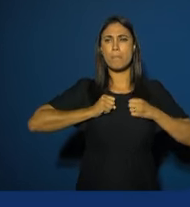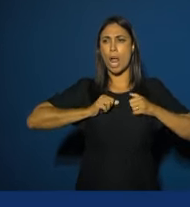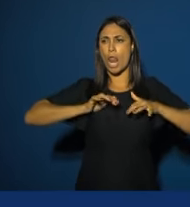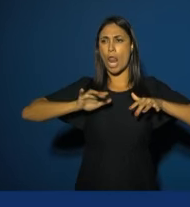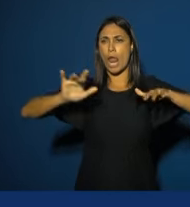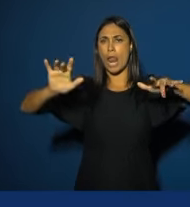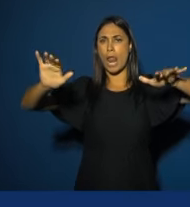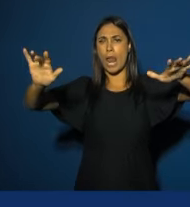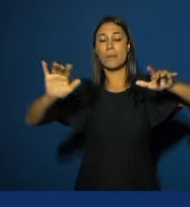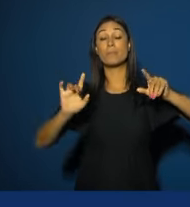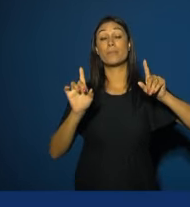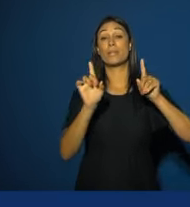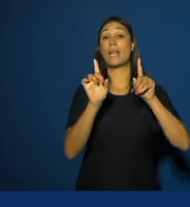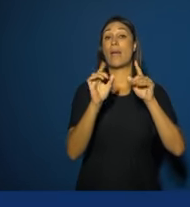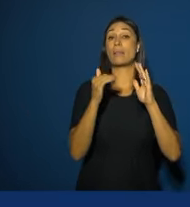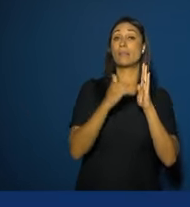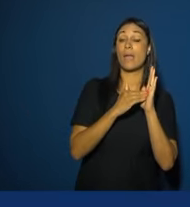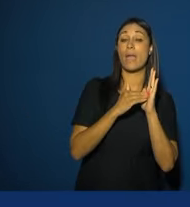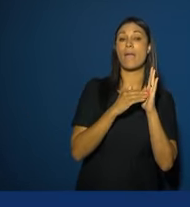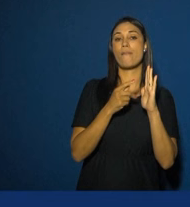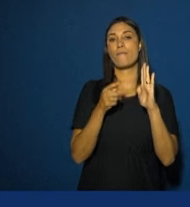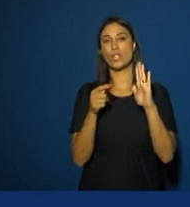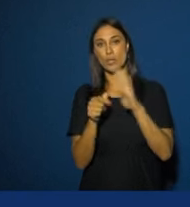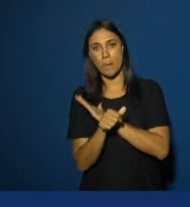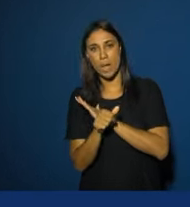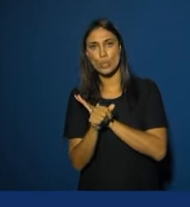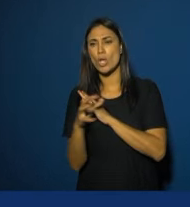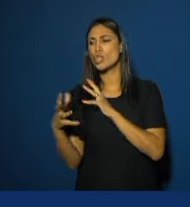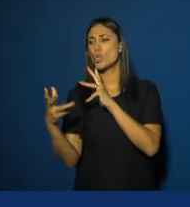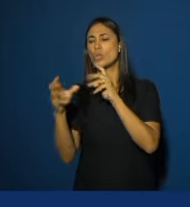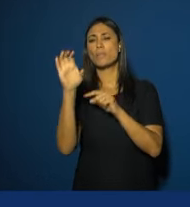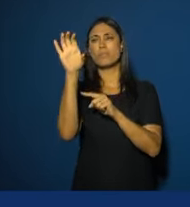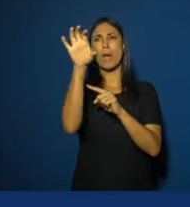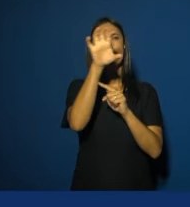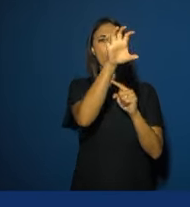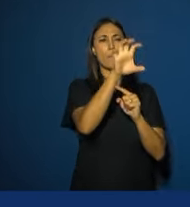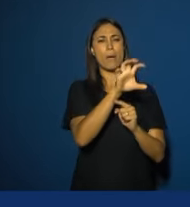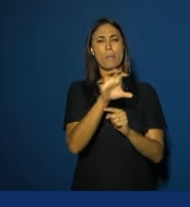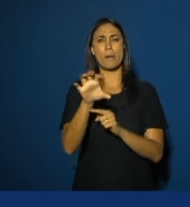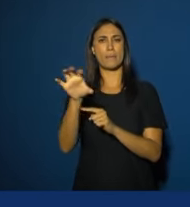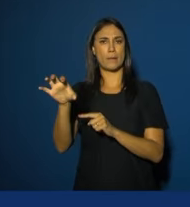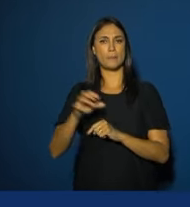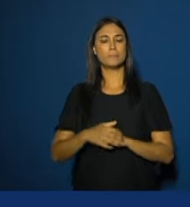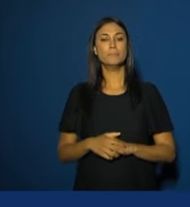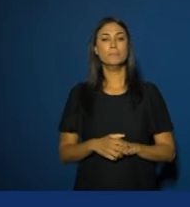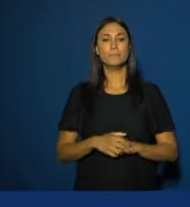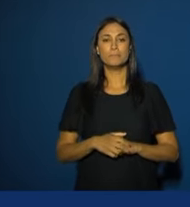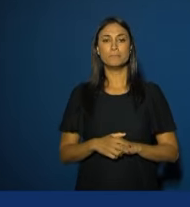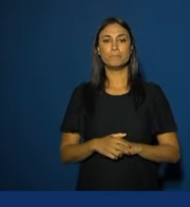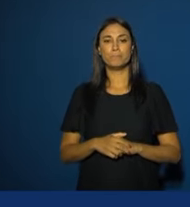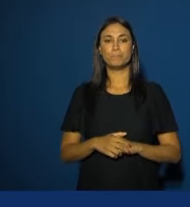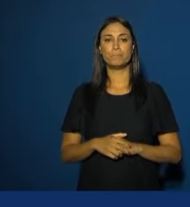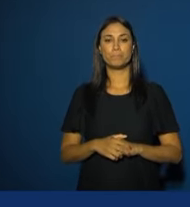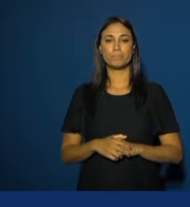grandes linhas de transmissão, a investimento em toda a cadeia, inclusive em renováveis. Pode